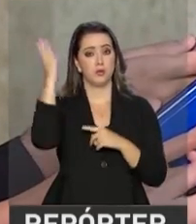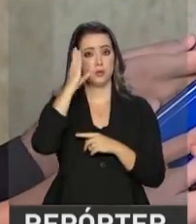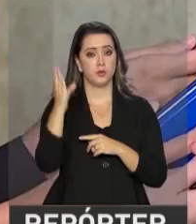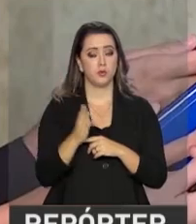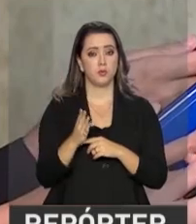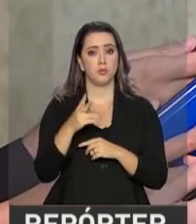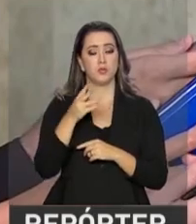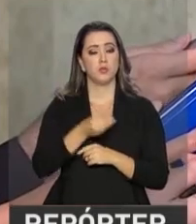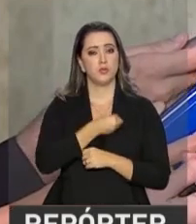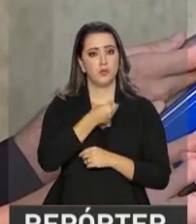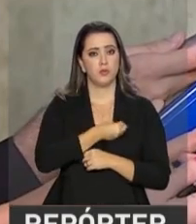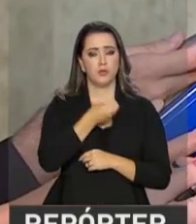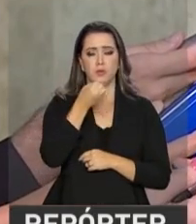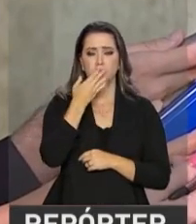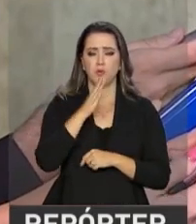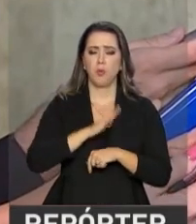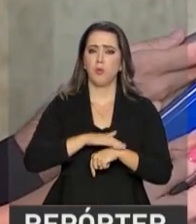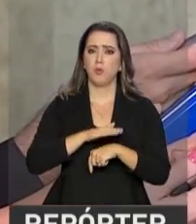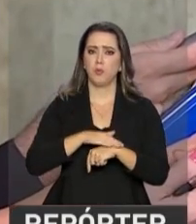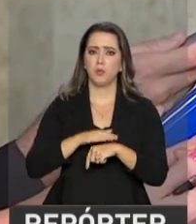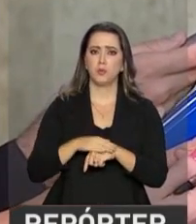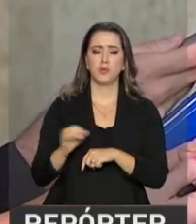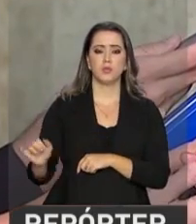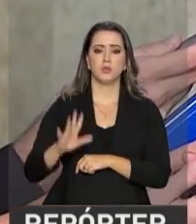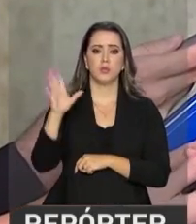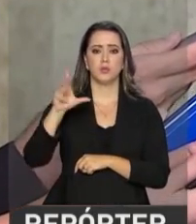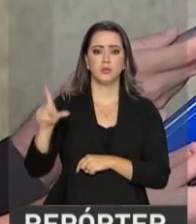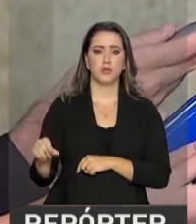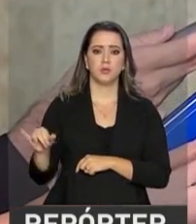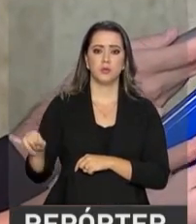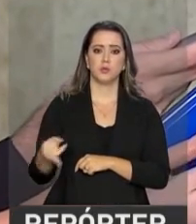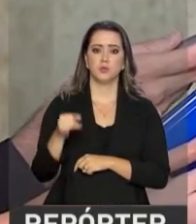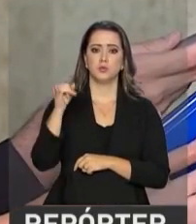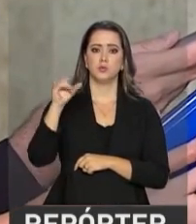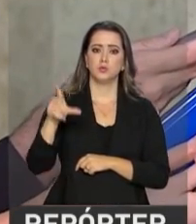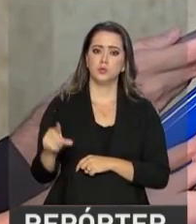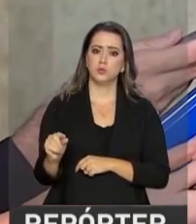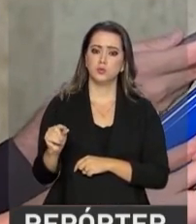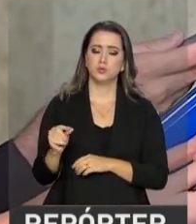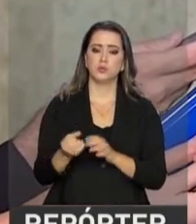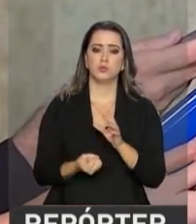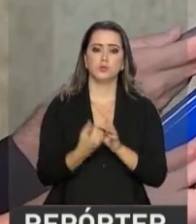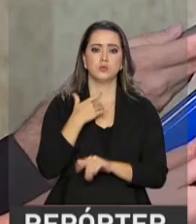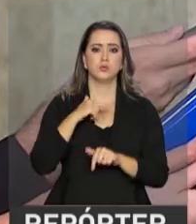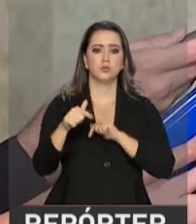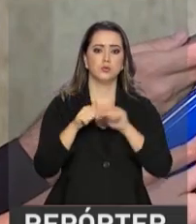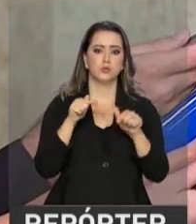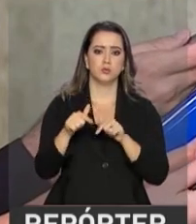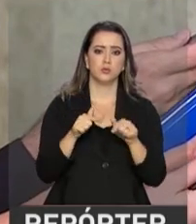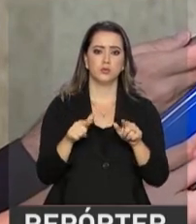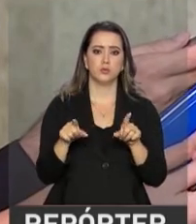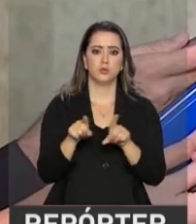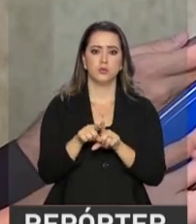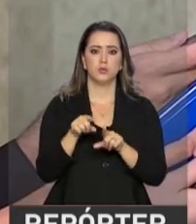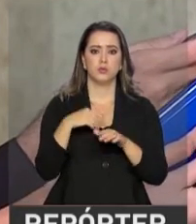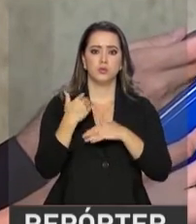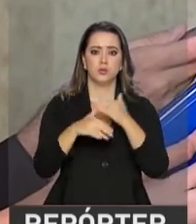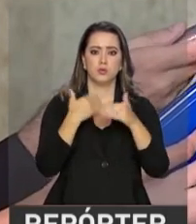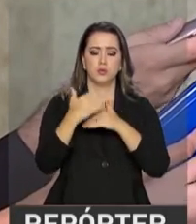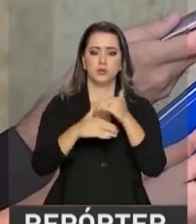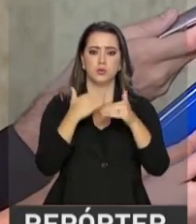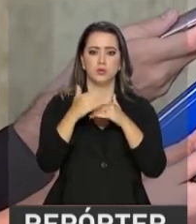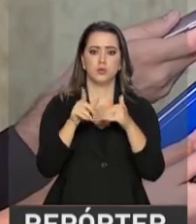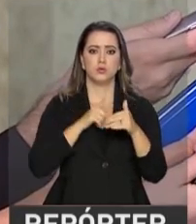baixíssima juro baixíssimo geração de empregos aumentando